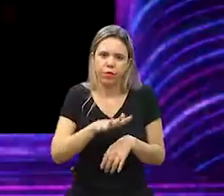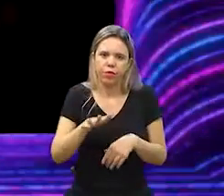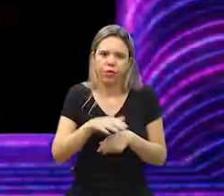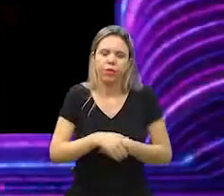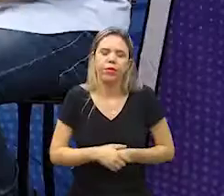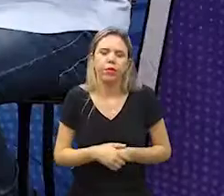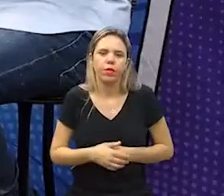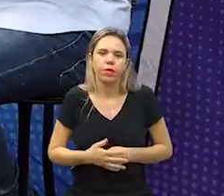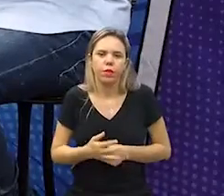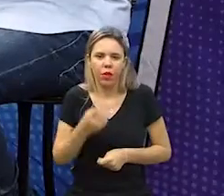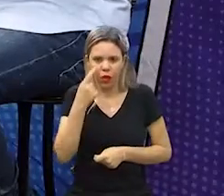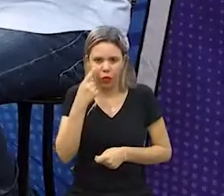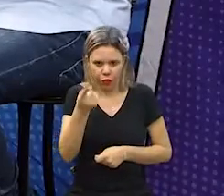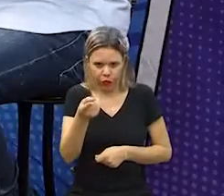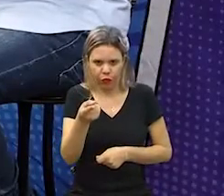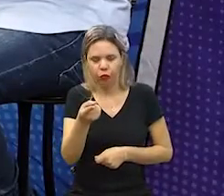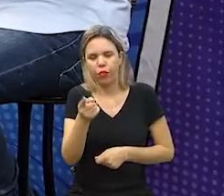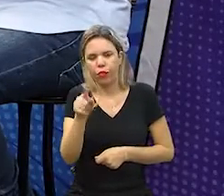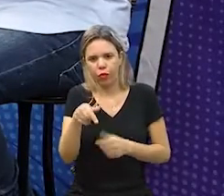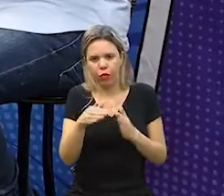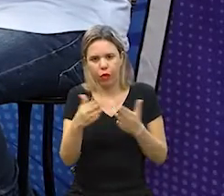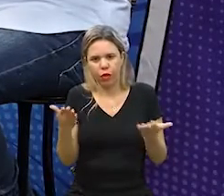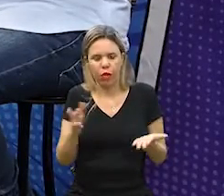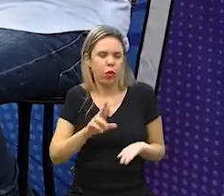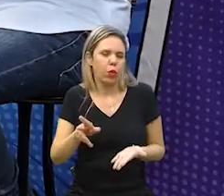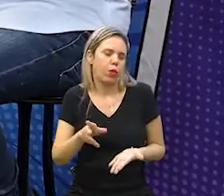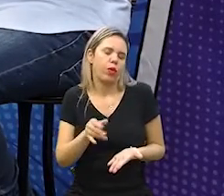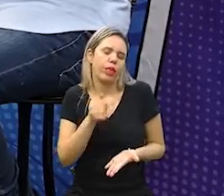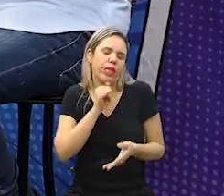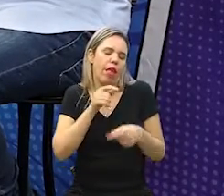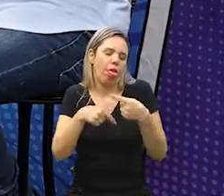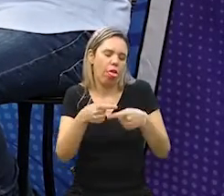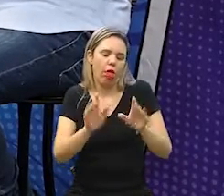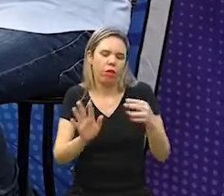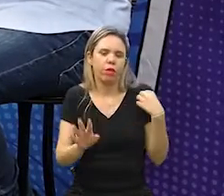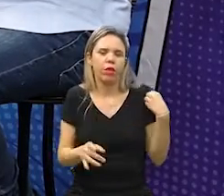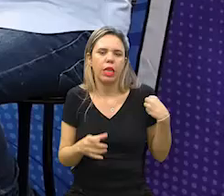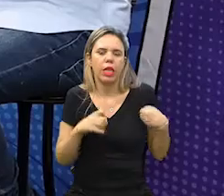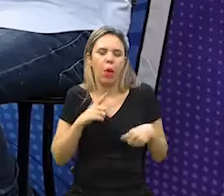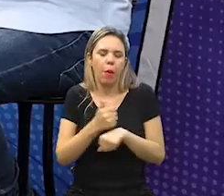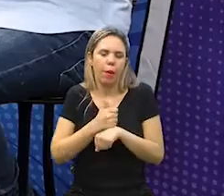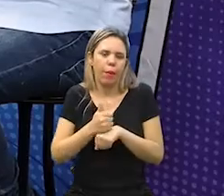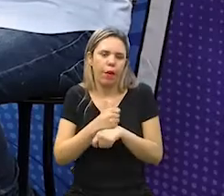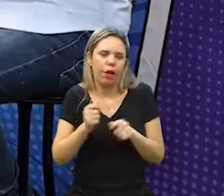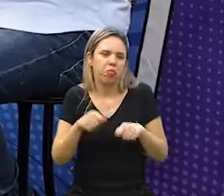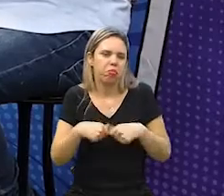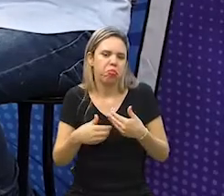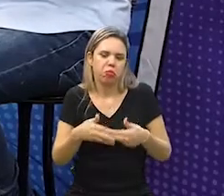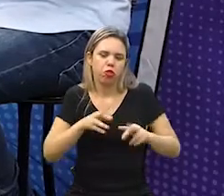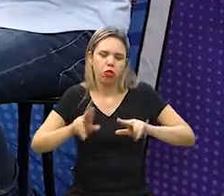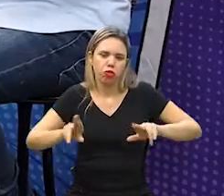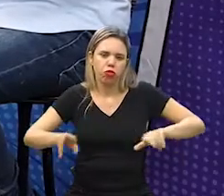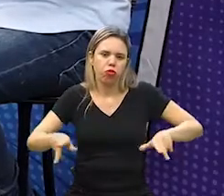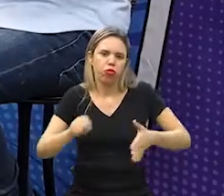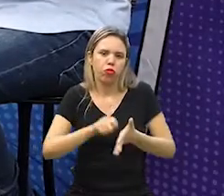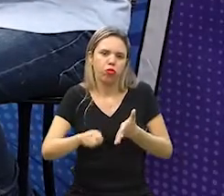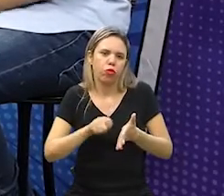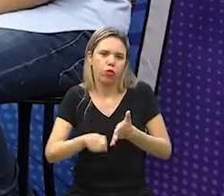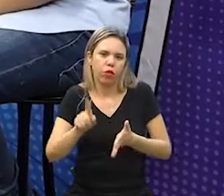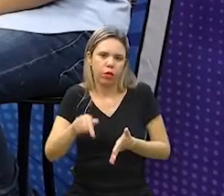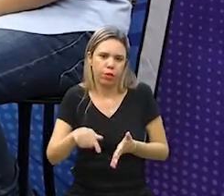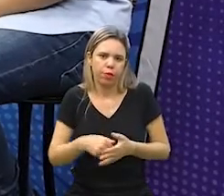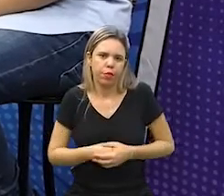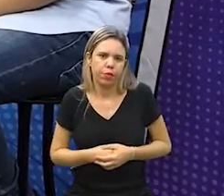áreas. Tá vendo aí você de casa? Não é desculpa, né? Porque tem uma profissão tão distante, talvez, da escrita.